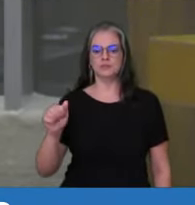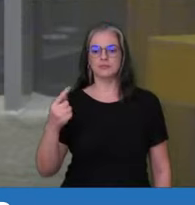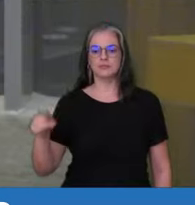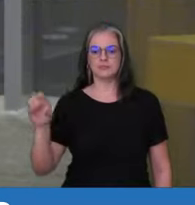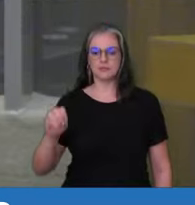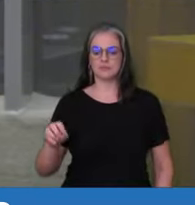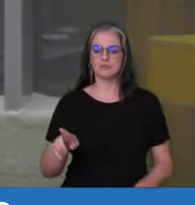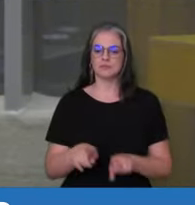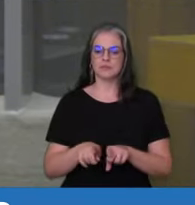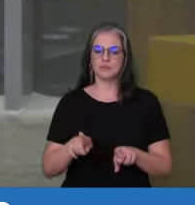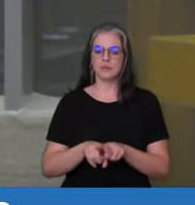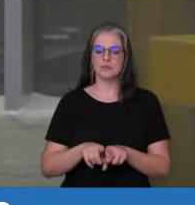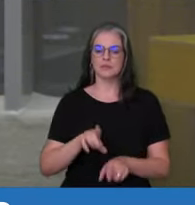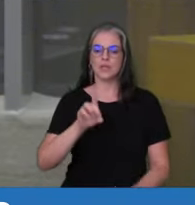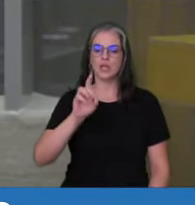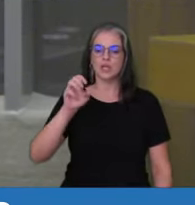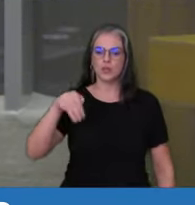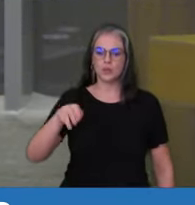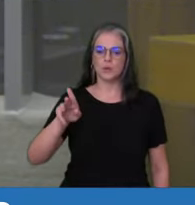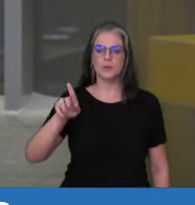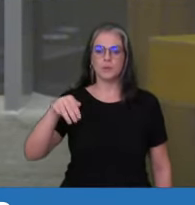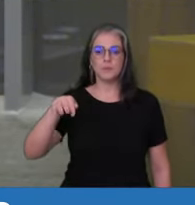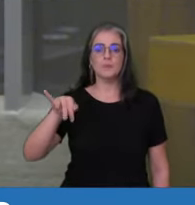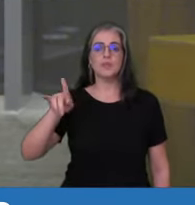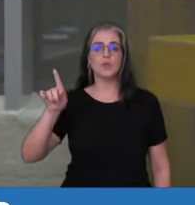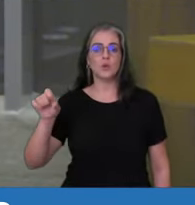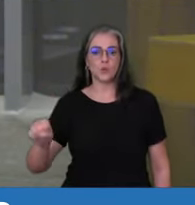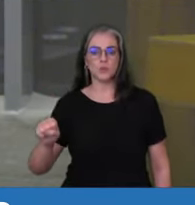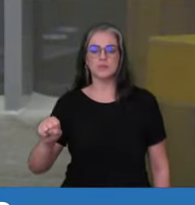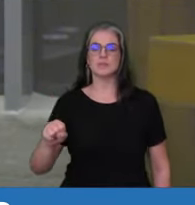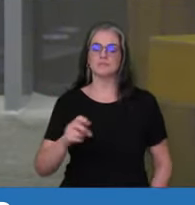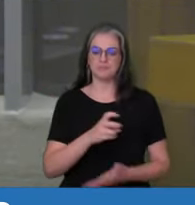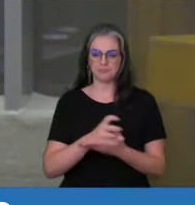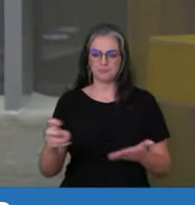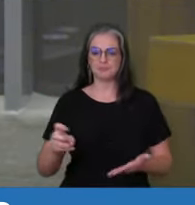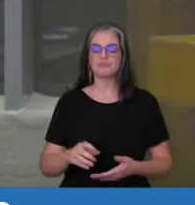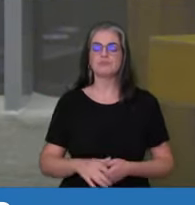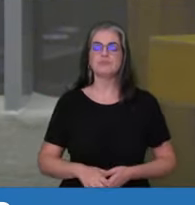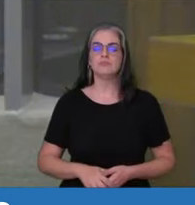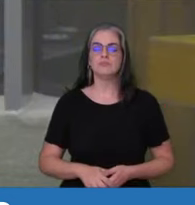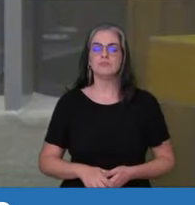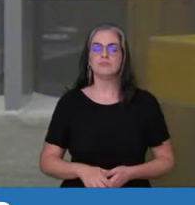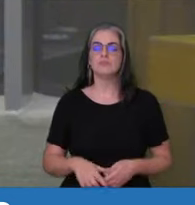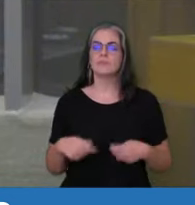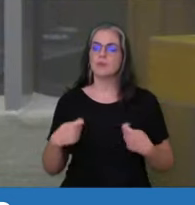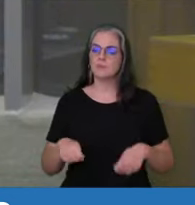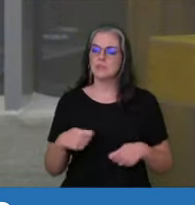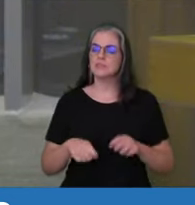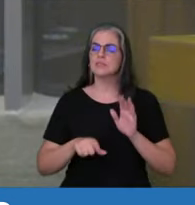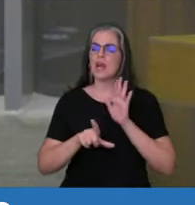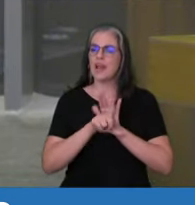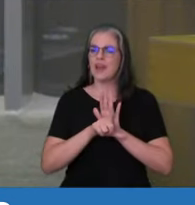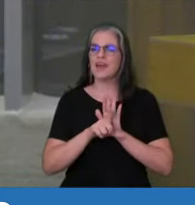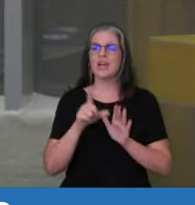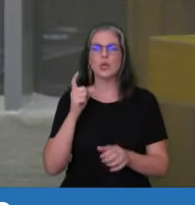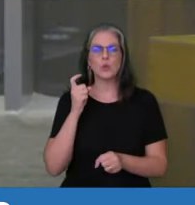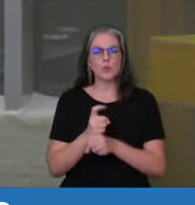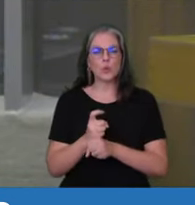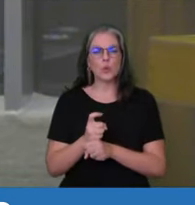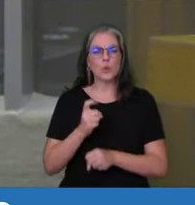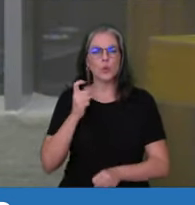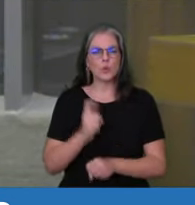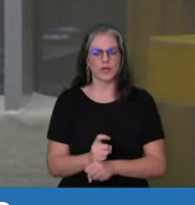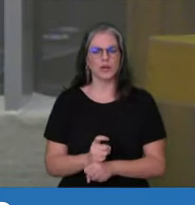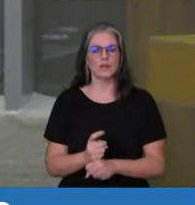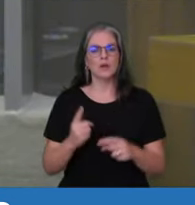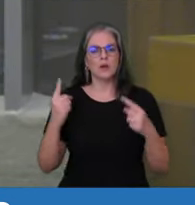de Domingos Brazão, e que o rigor da lei chegue a todos aqueles